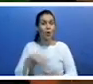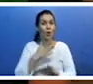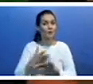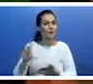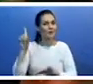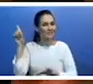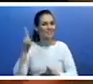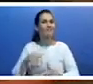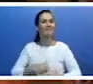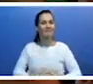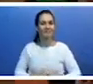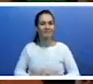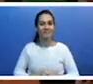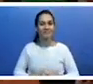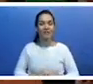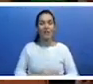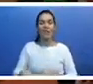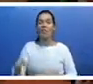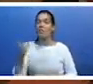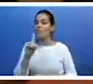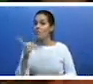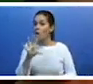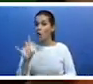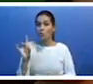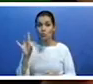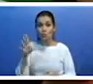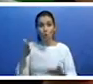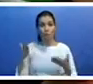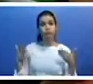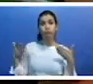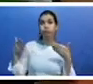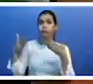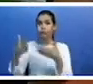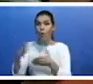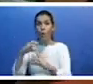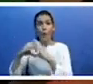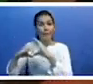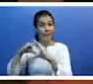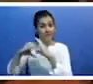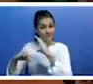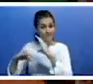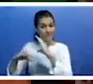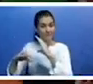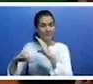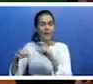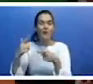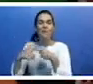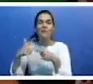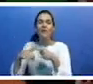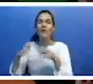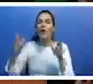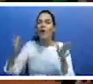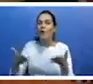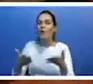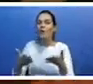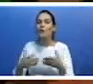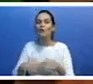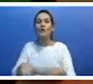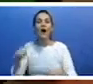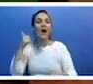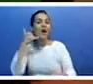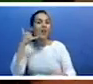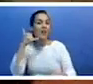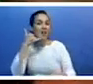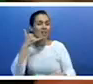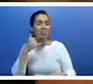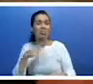né? Não só como forma de comunicação, pois hoje um aparelho celular